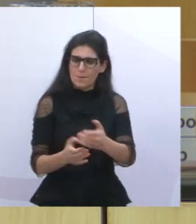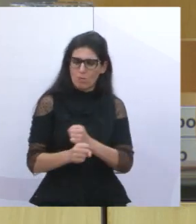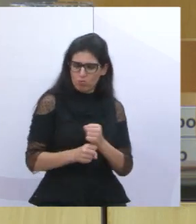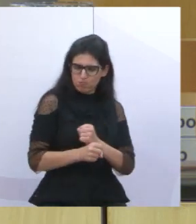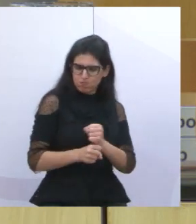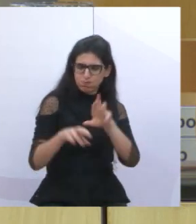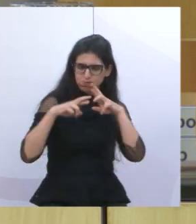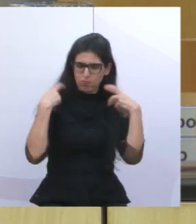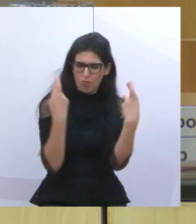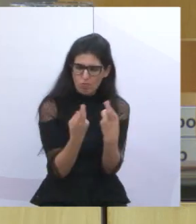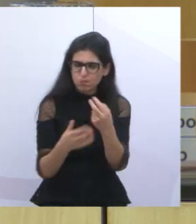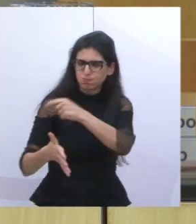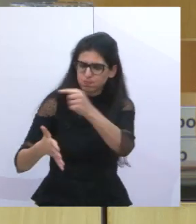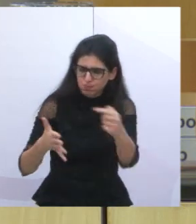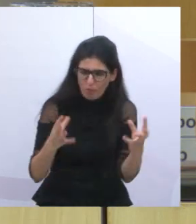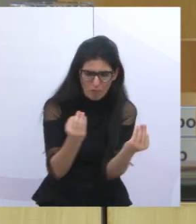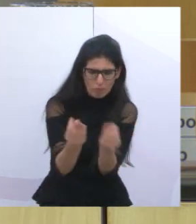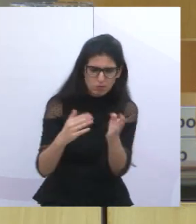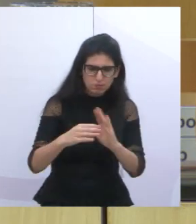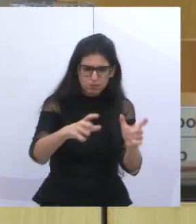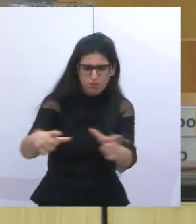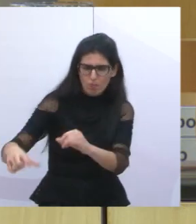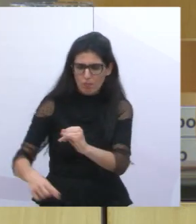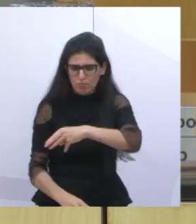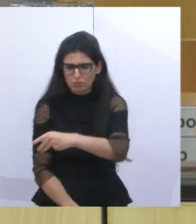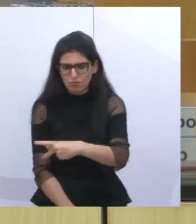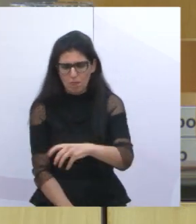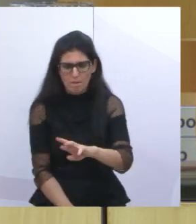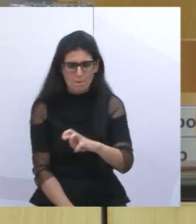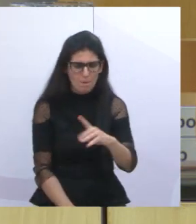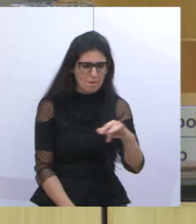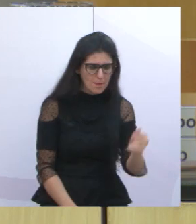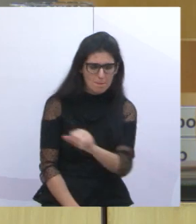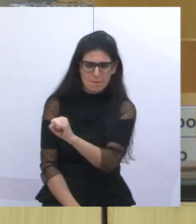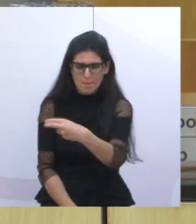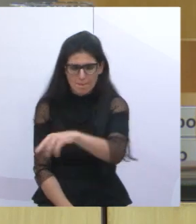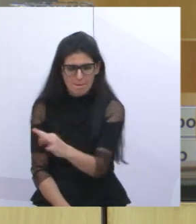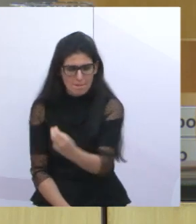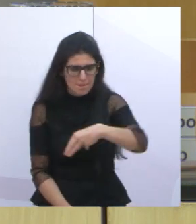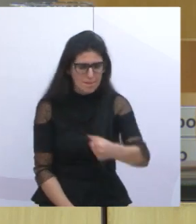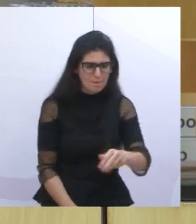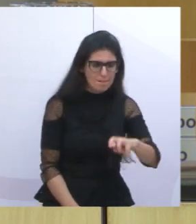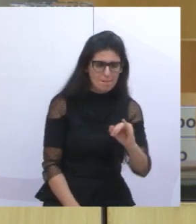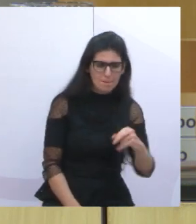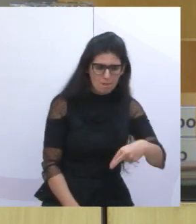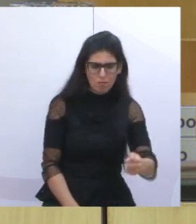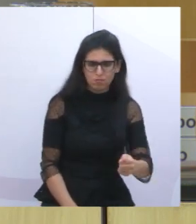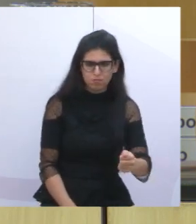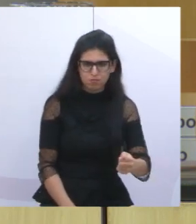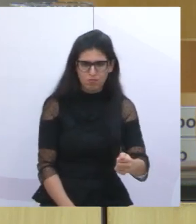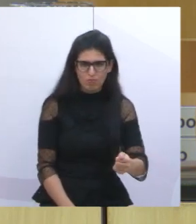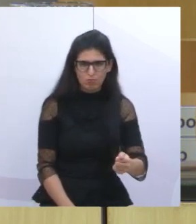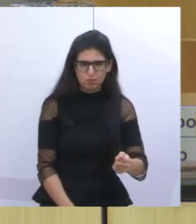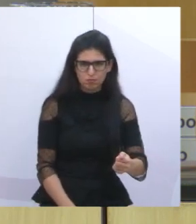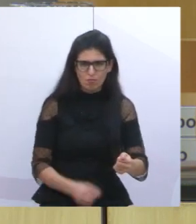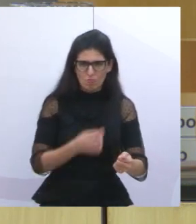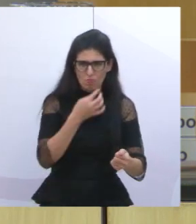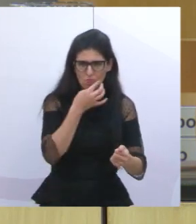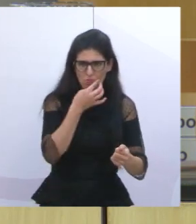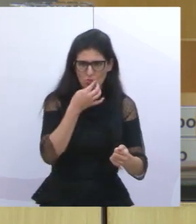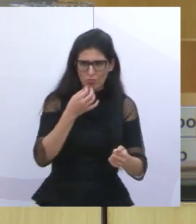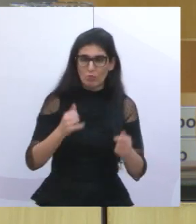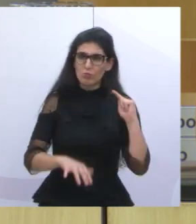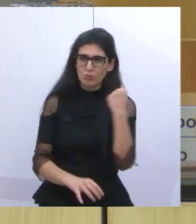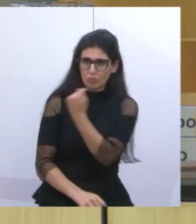reuniões no Imperial, Santa Marina. O Santa Marina é o local onde